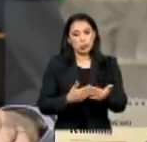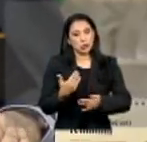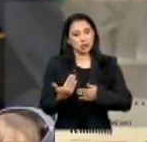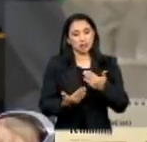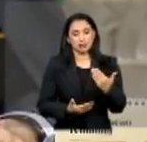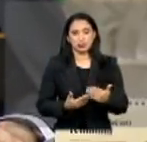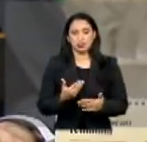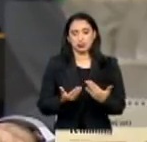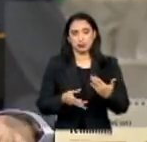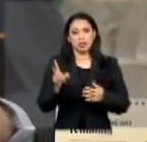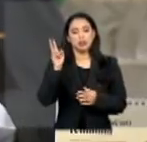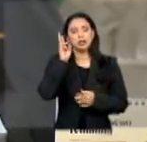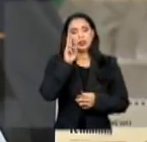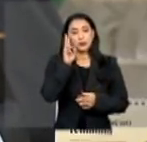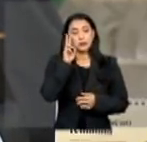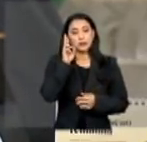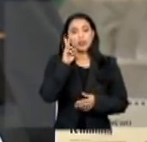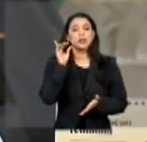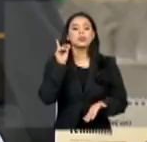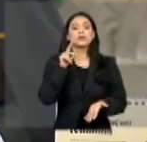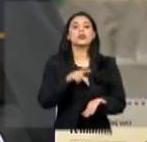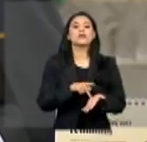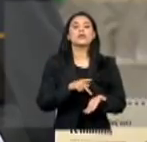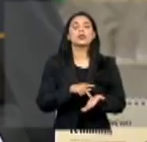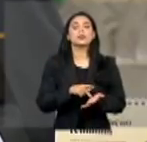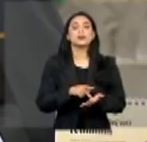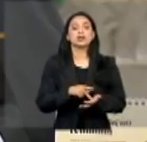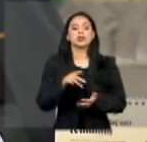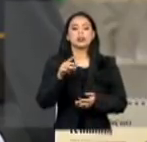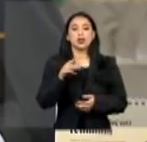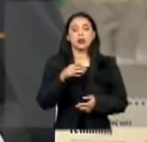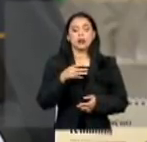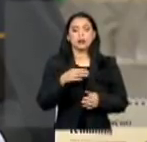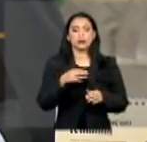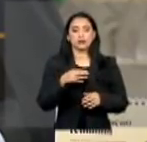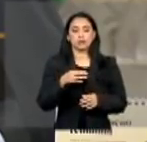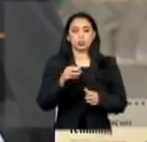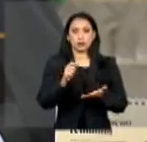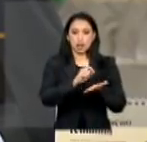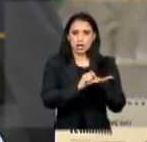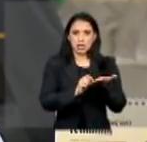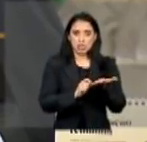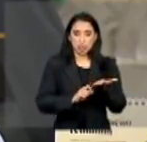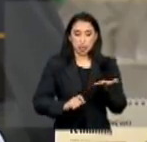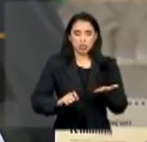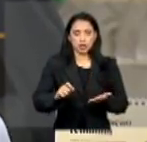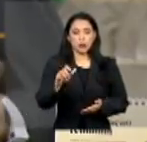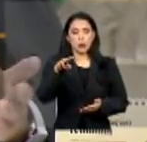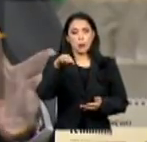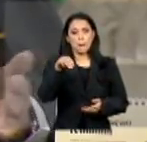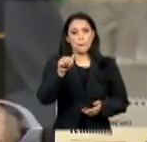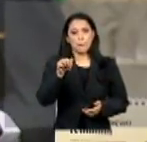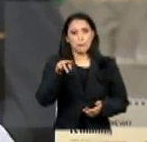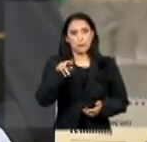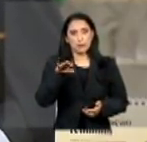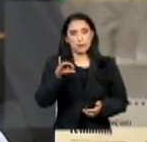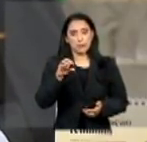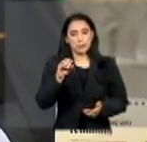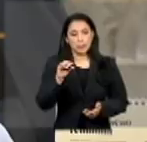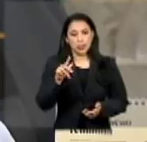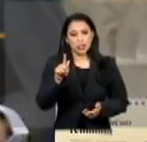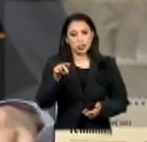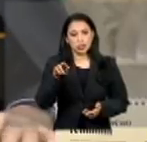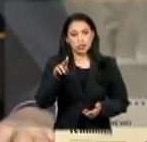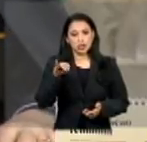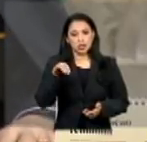uma afirmação do grande mário quintana que ao responder a uma pergunta que lhe foi feita